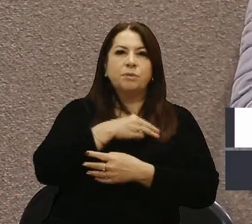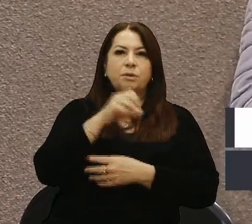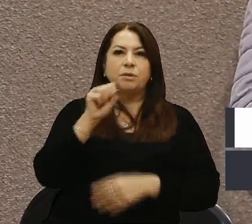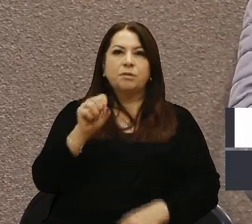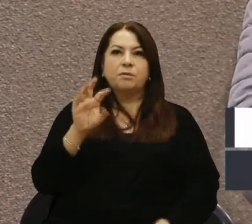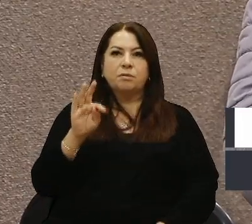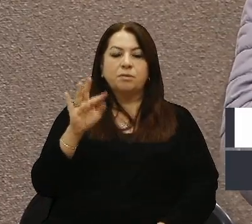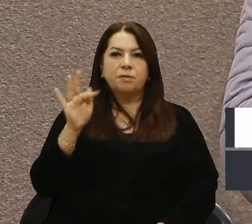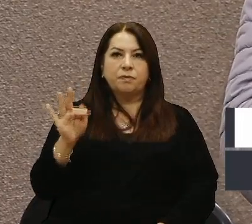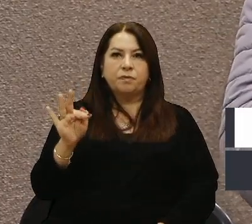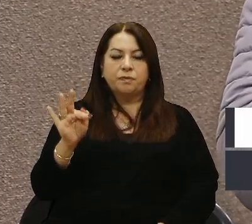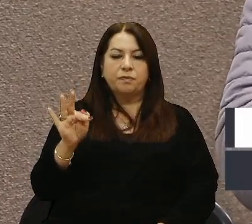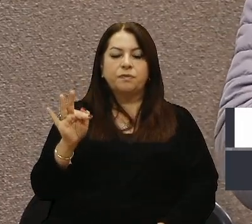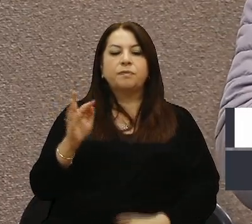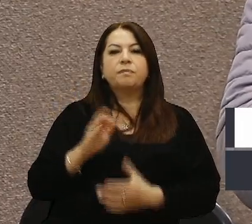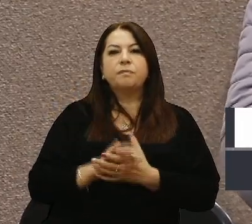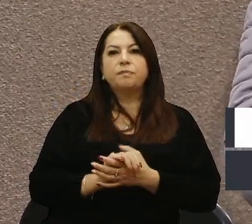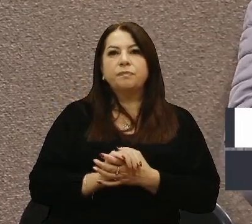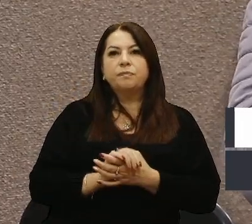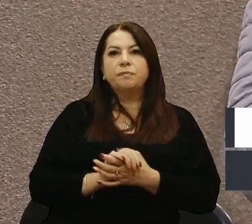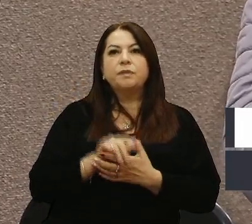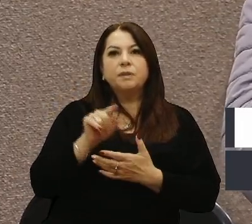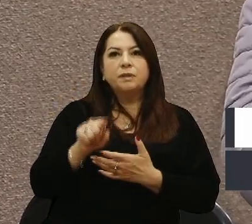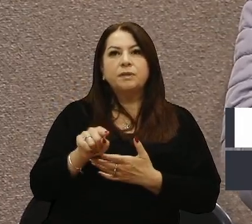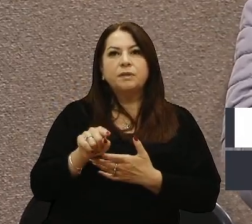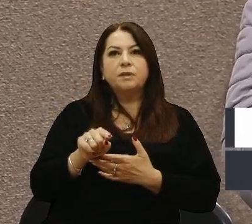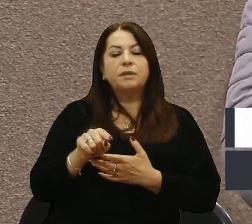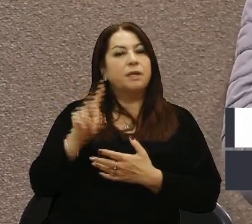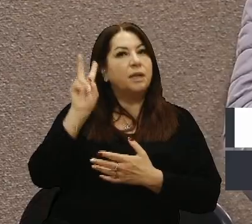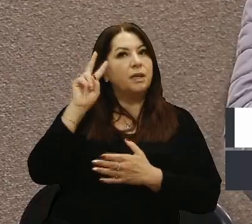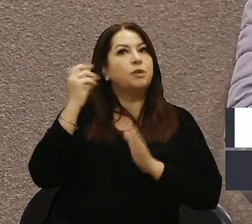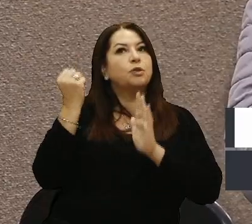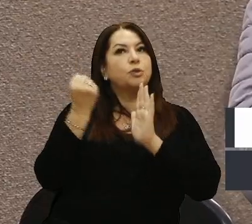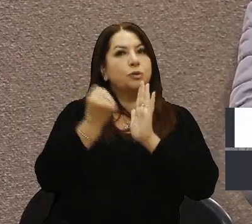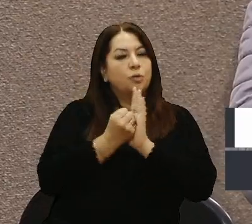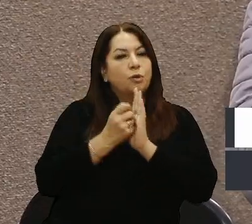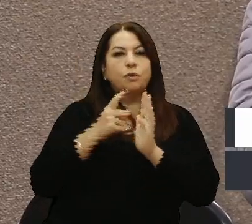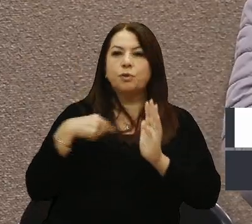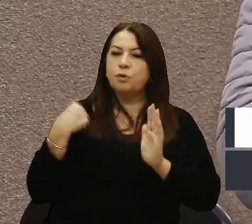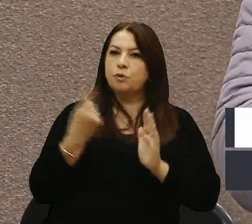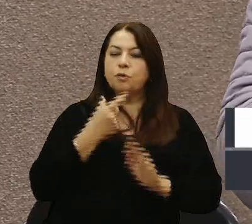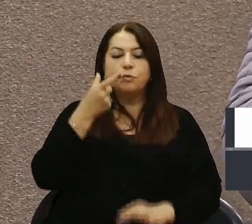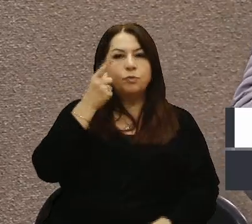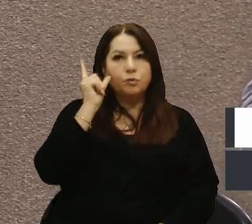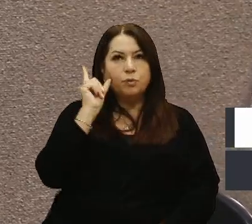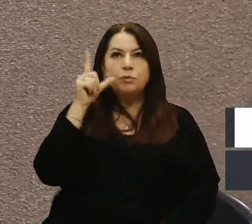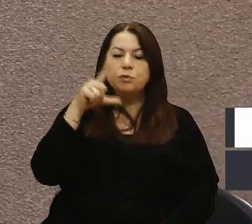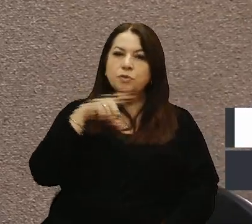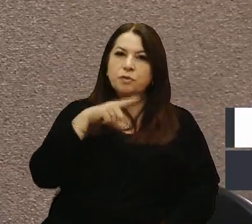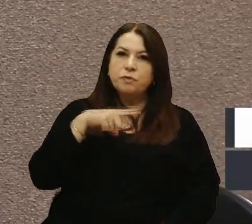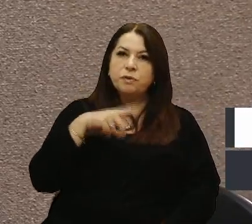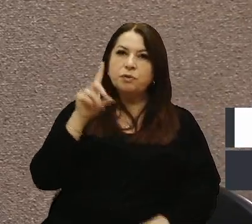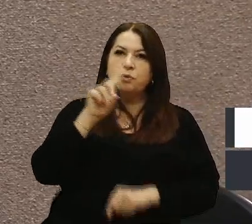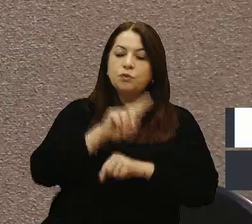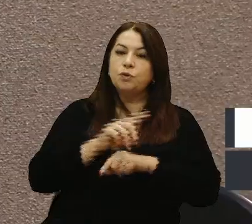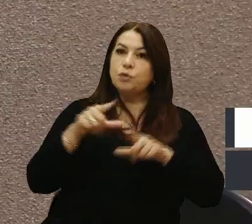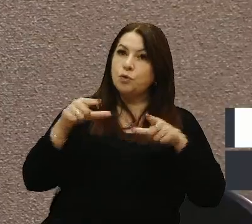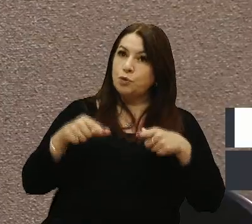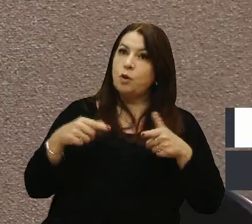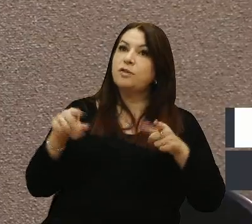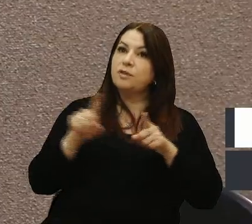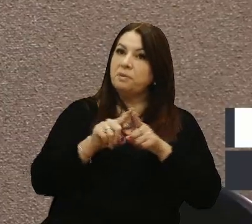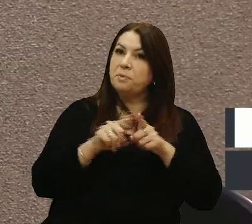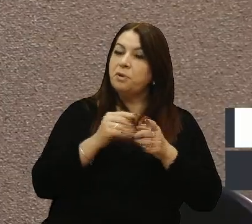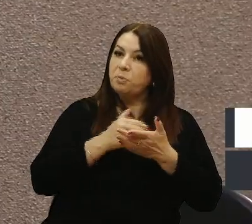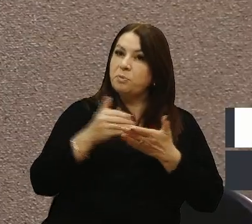Supremo Tribunal Federal. Isso é histórico e nós ontem tivemos o nosso dia de sorte e com certeza